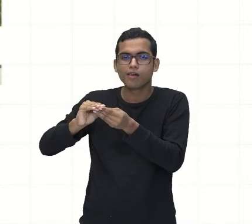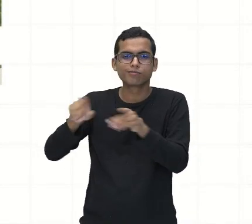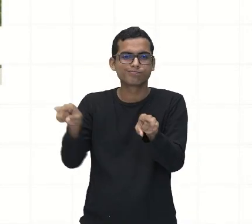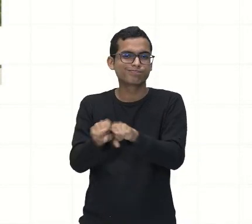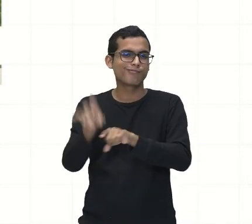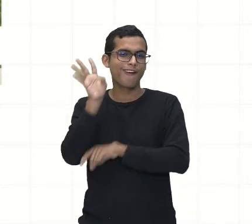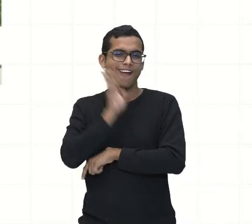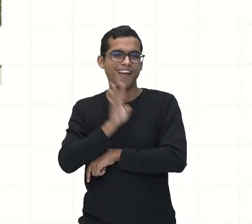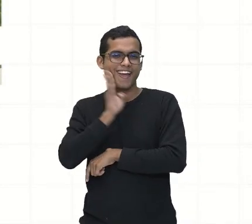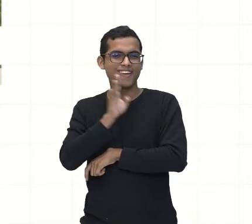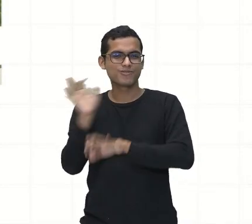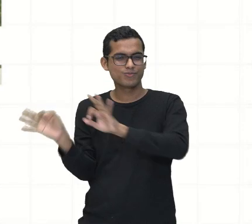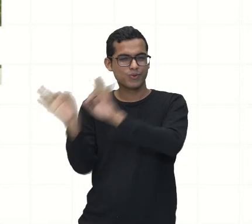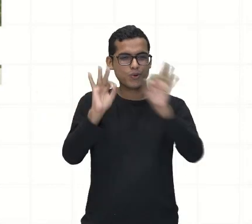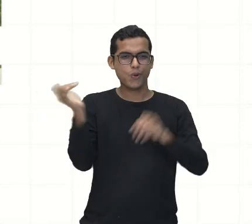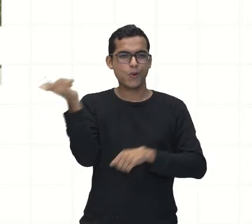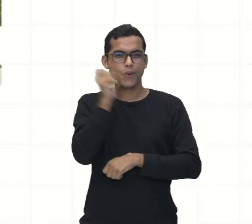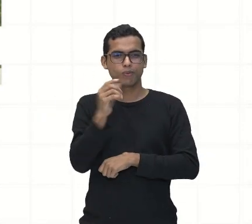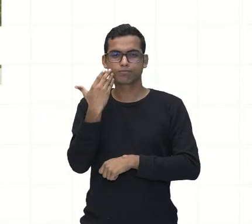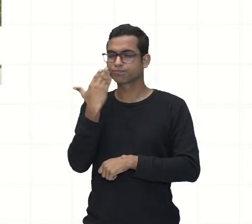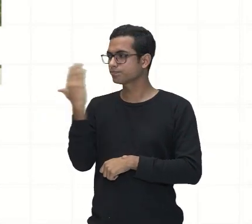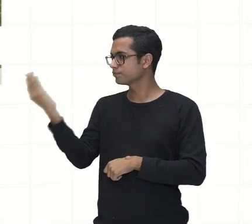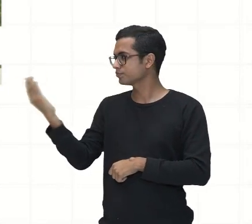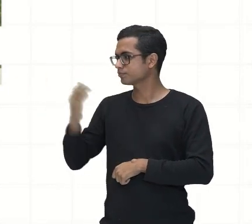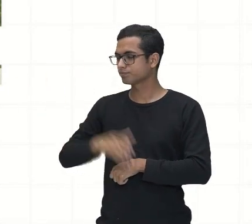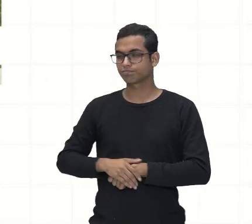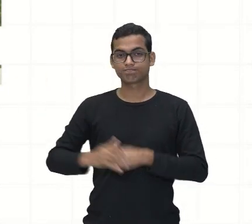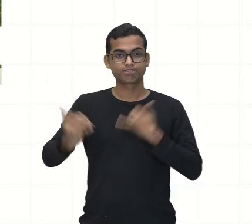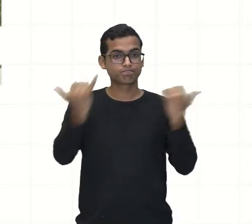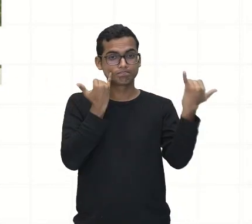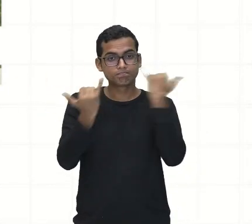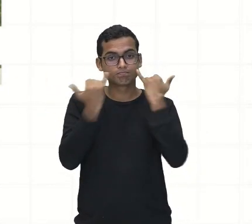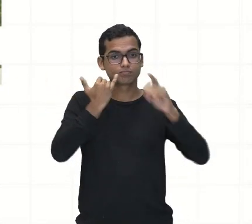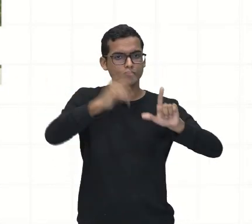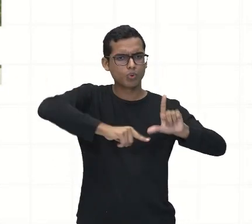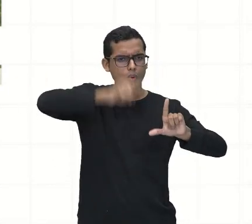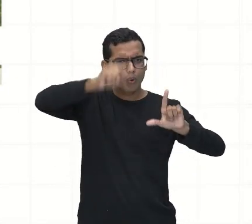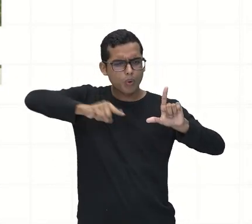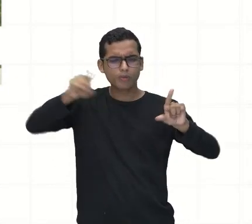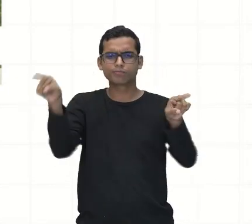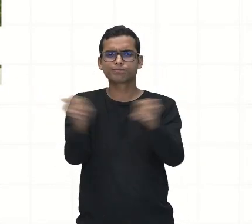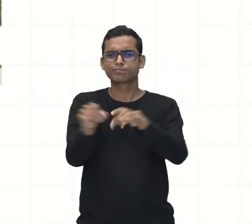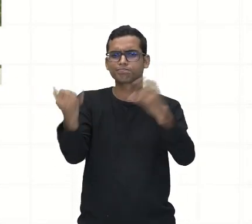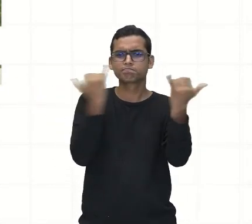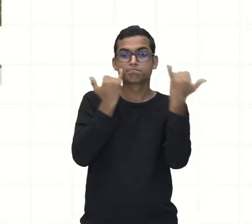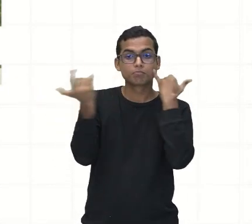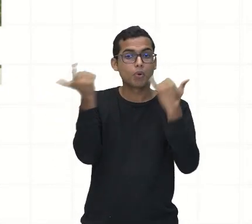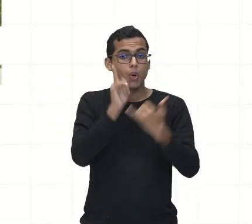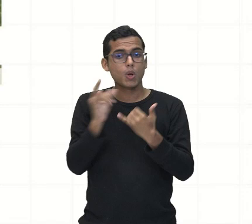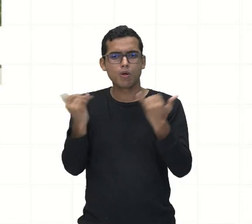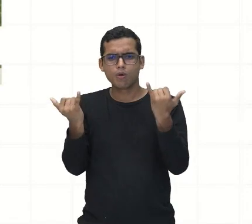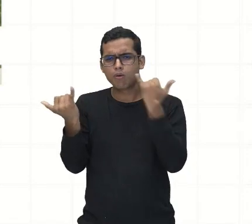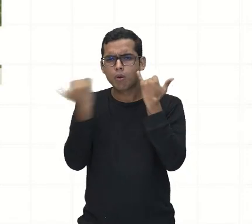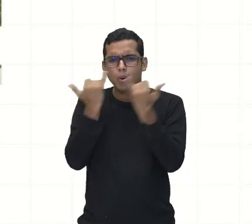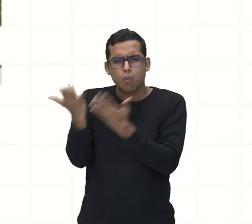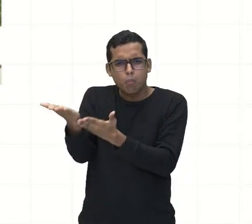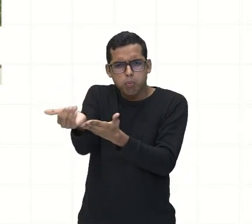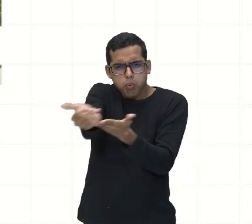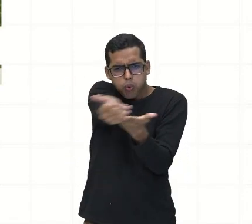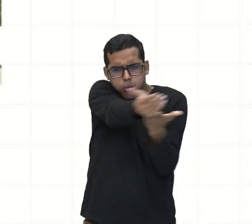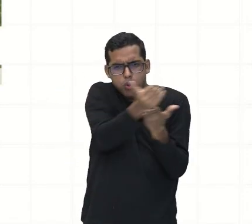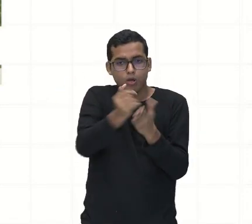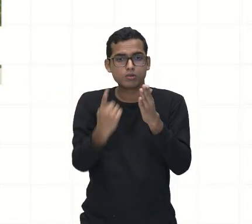Então, aqui, ó, o infográfico ele consegue resumir várias informações em uma